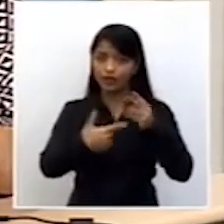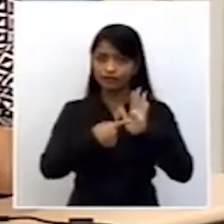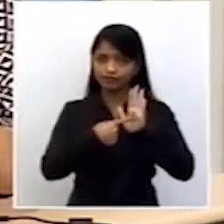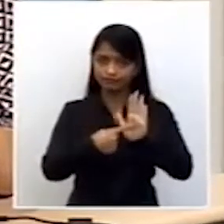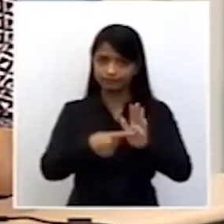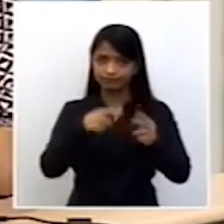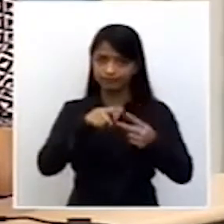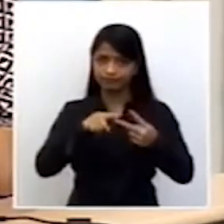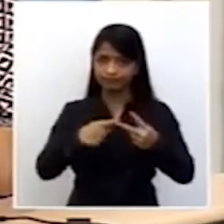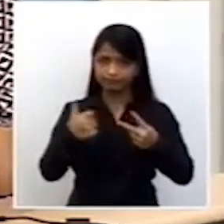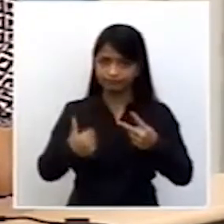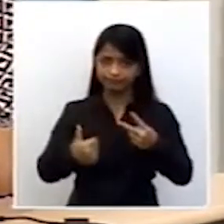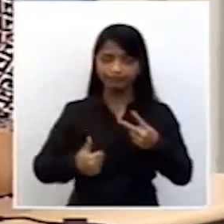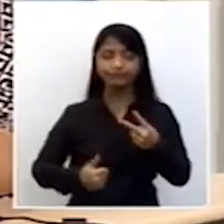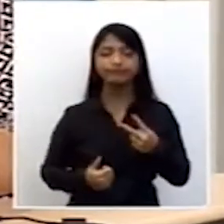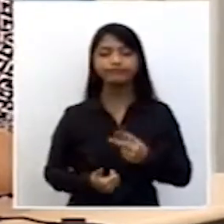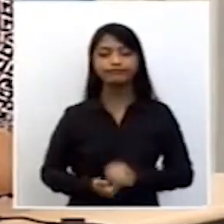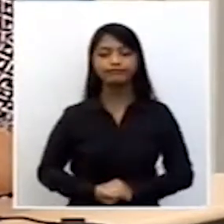vocês, certo?